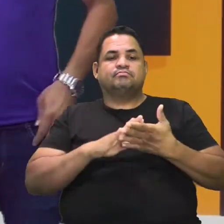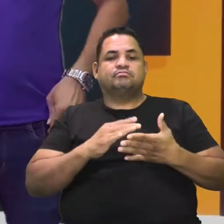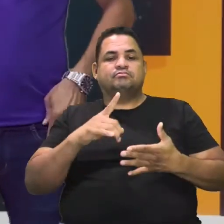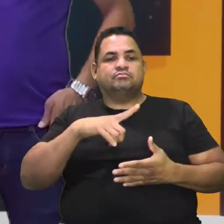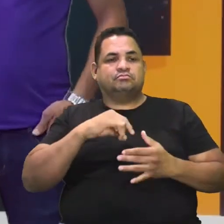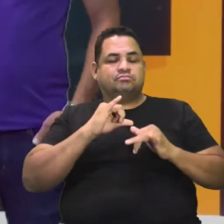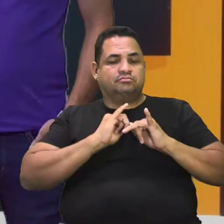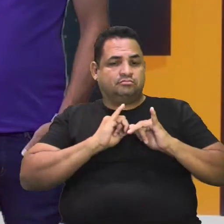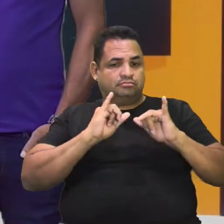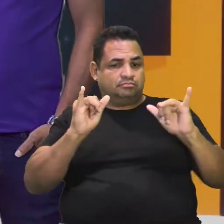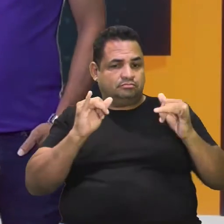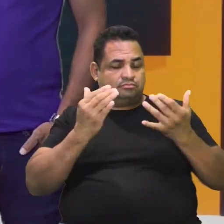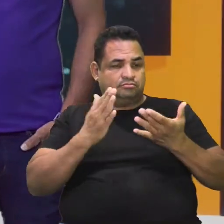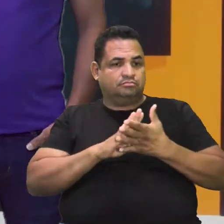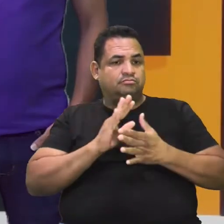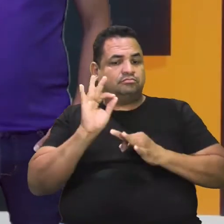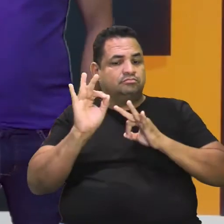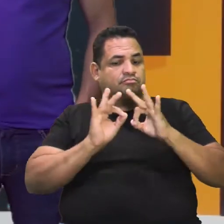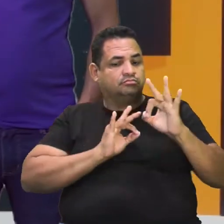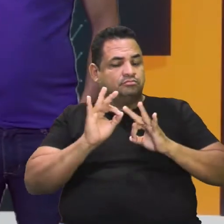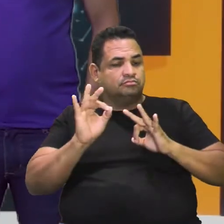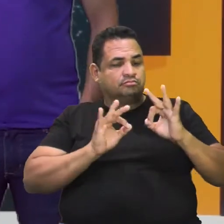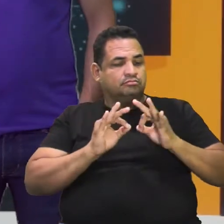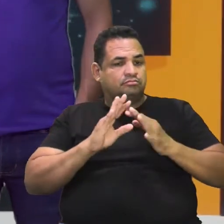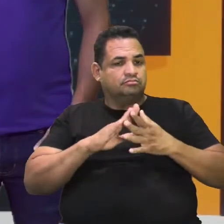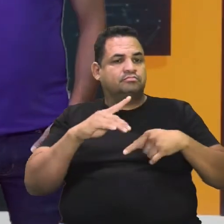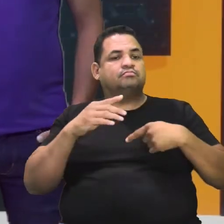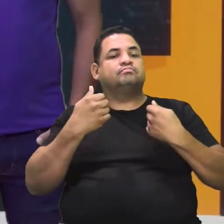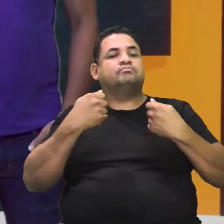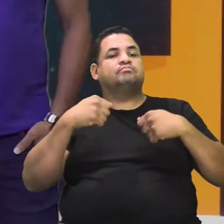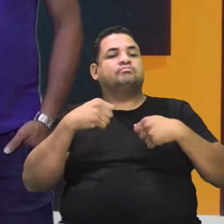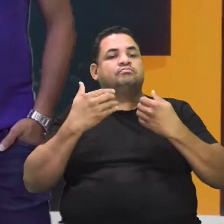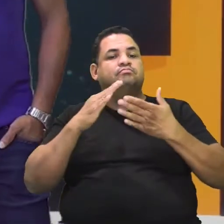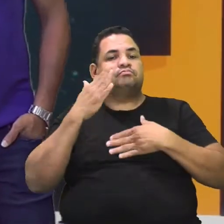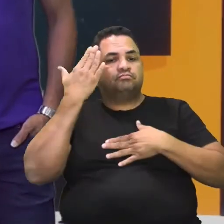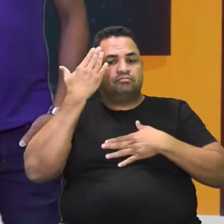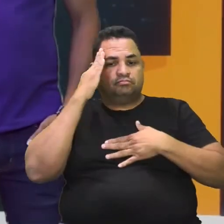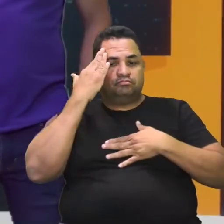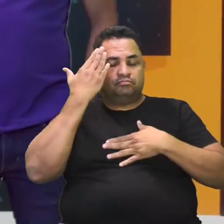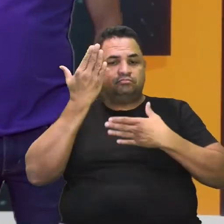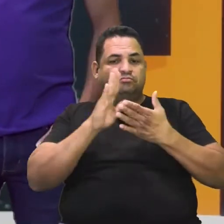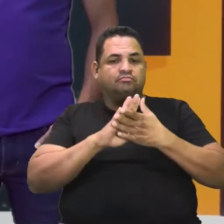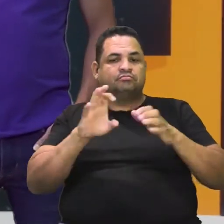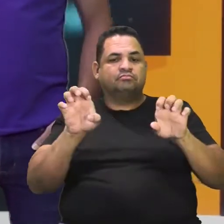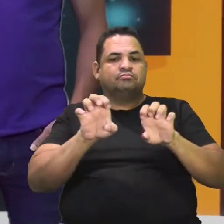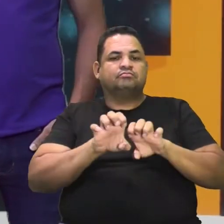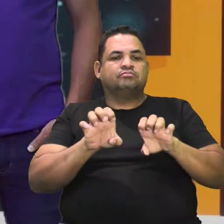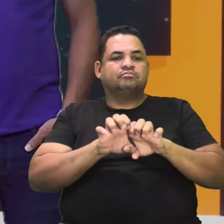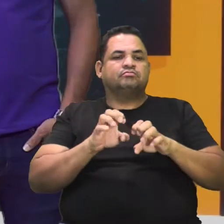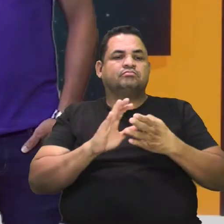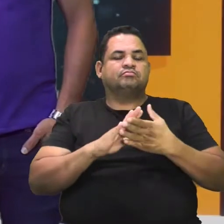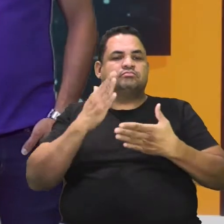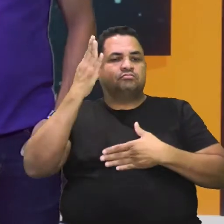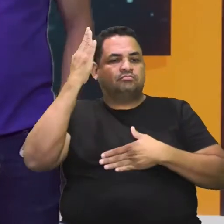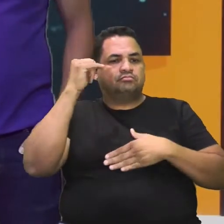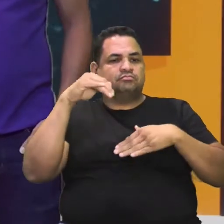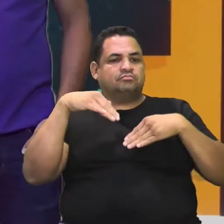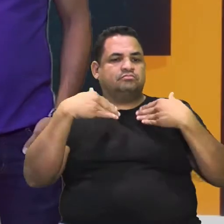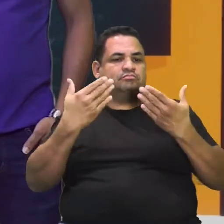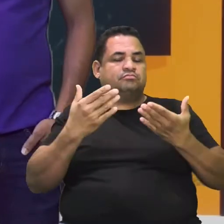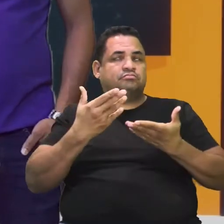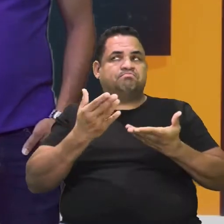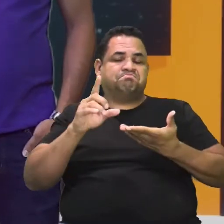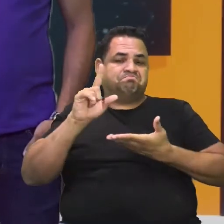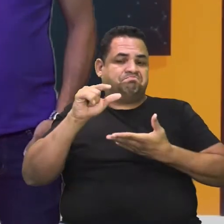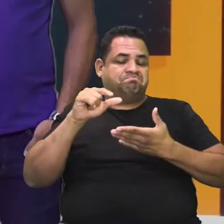dessas informações consolidadas para poder a gente entender as equações. Então, para saber qual